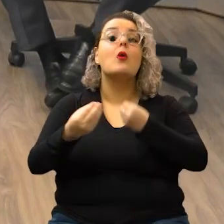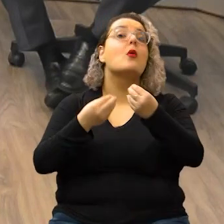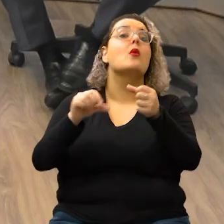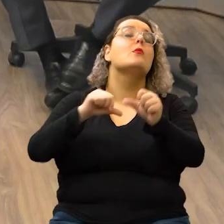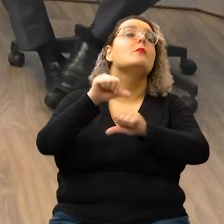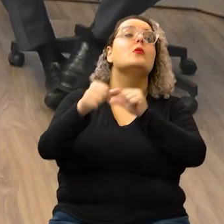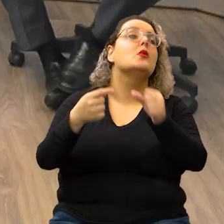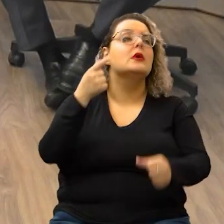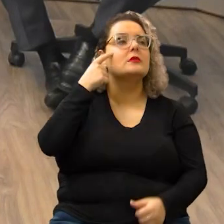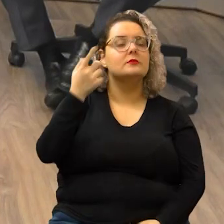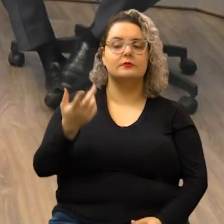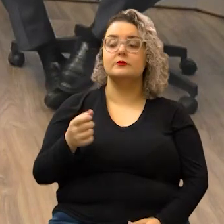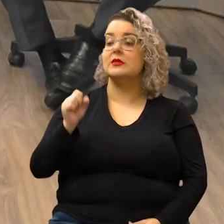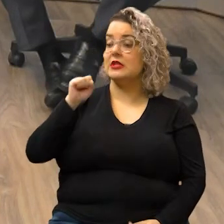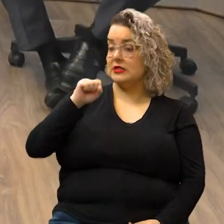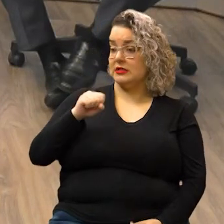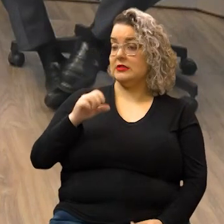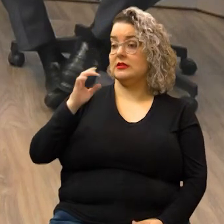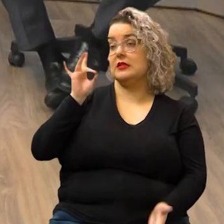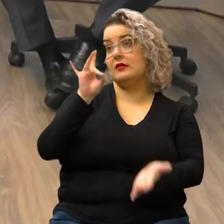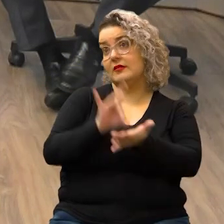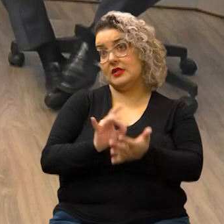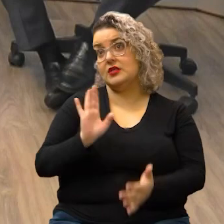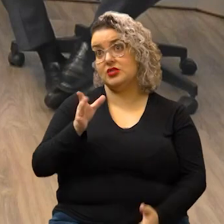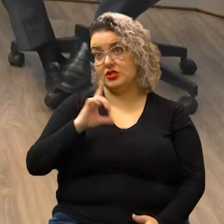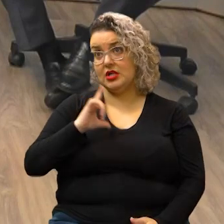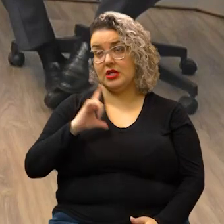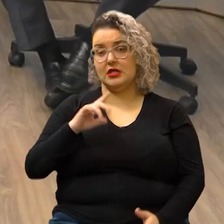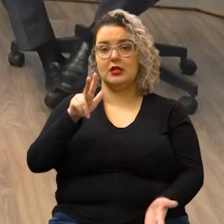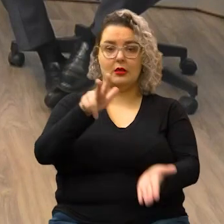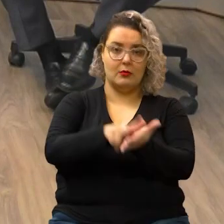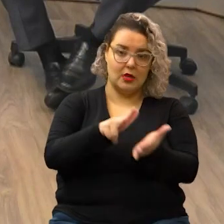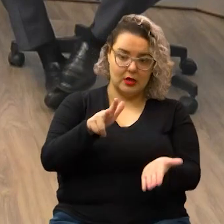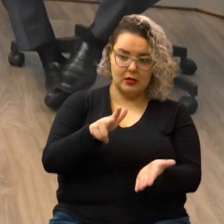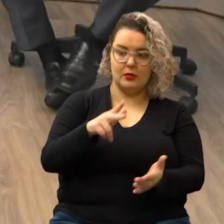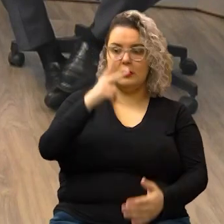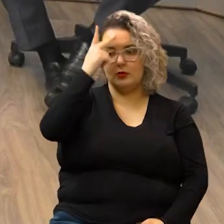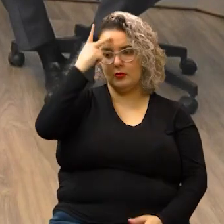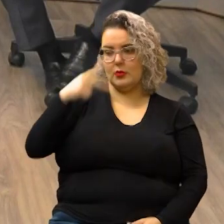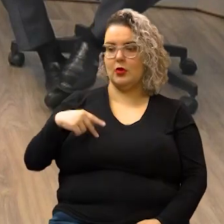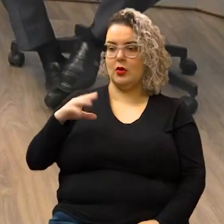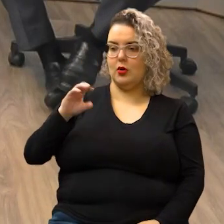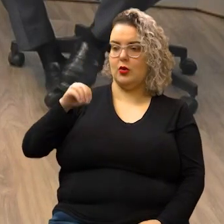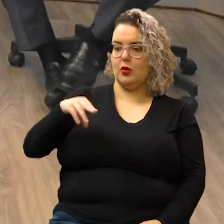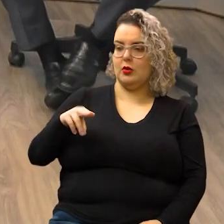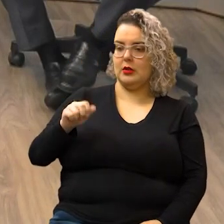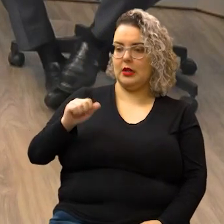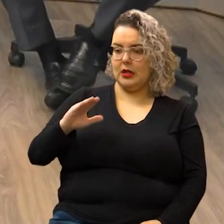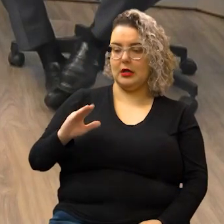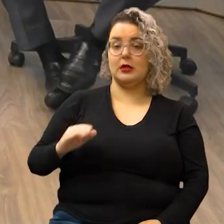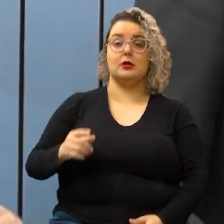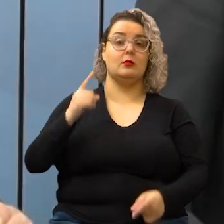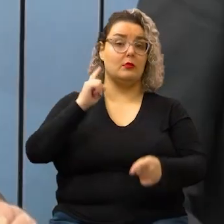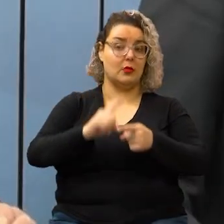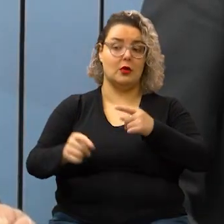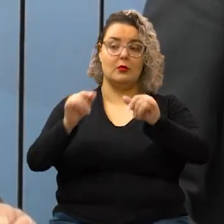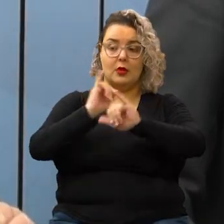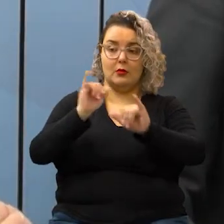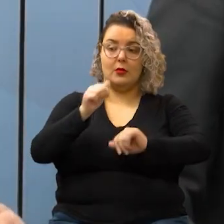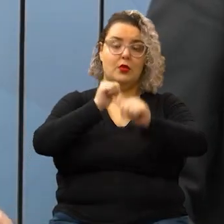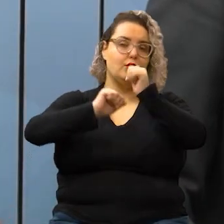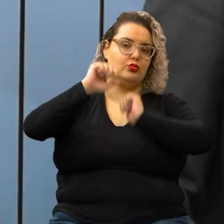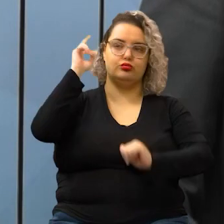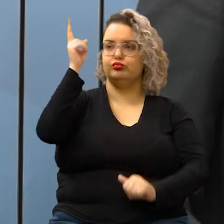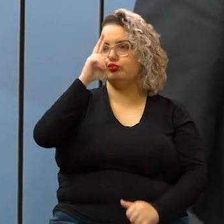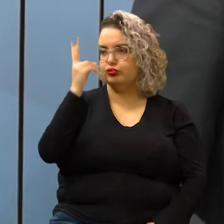gente pensar Pois isso? Na verdade, assim, já existe uma regulamentação do próprio CONAR que proíbe a propaganda de bebida